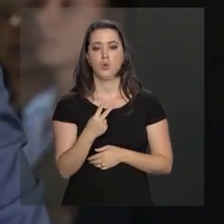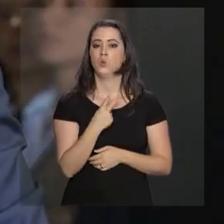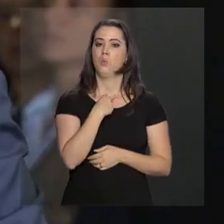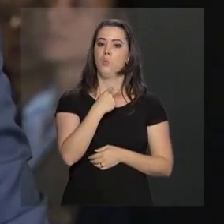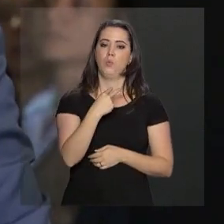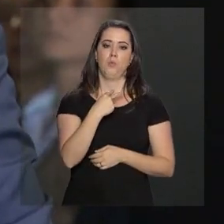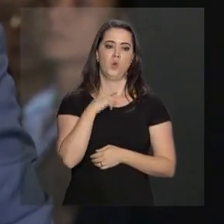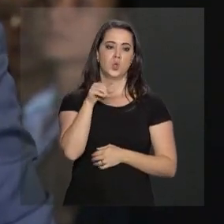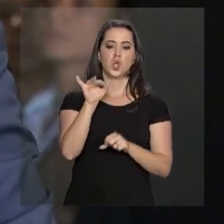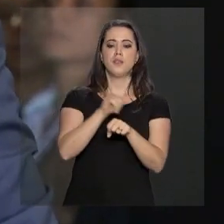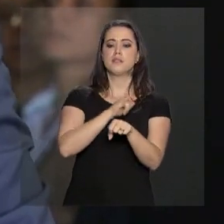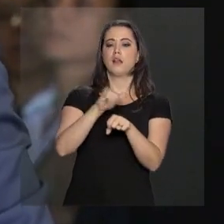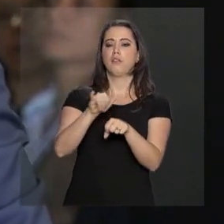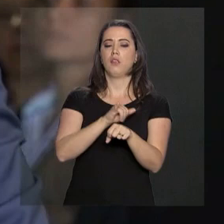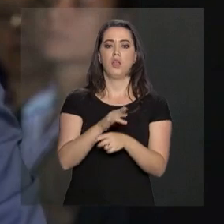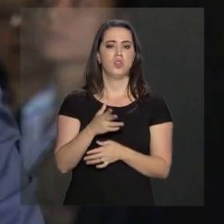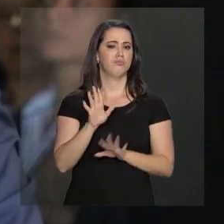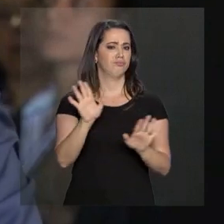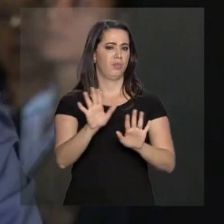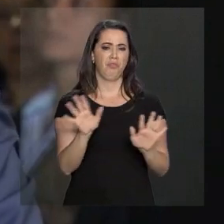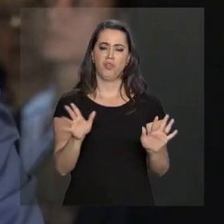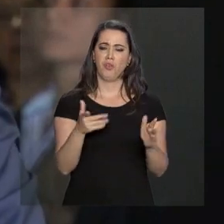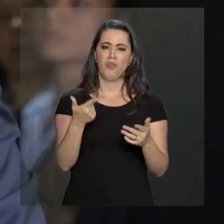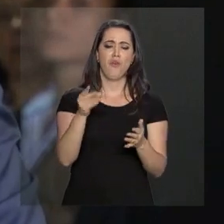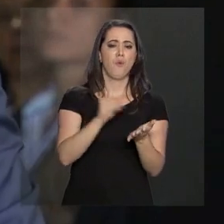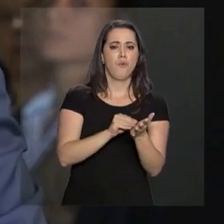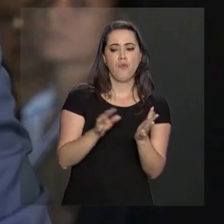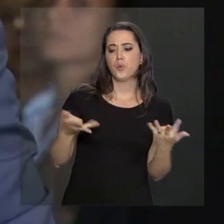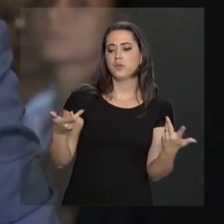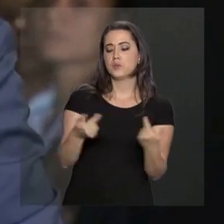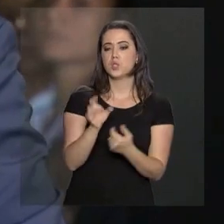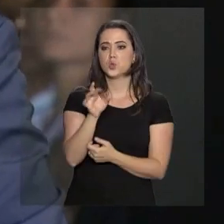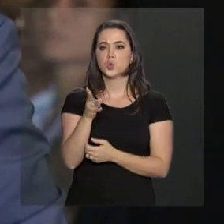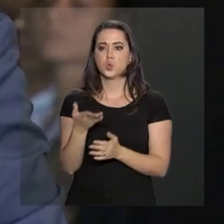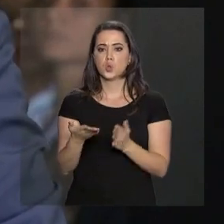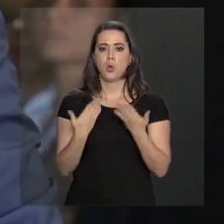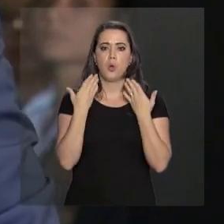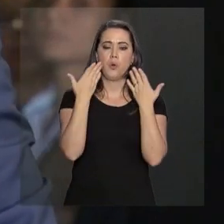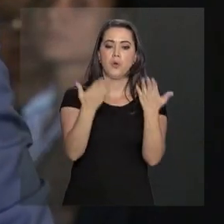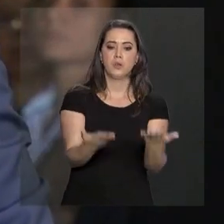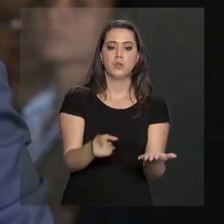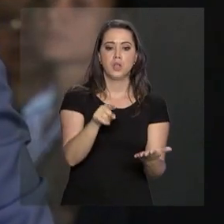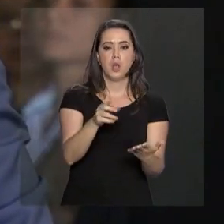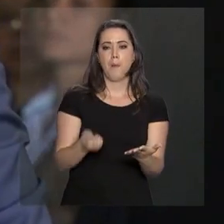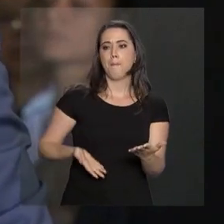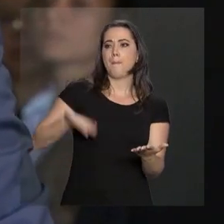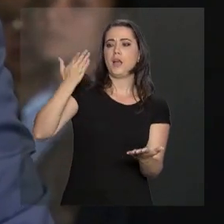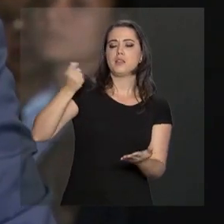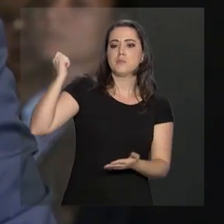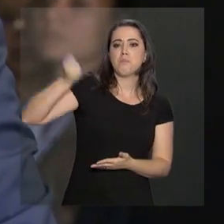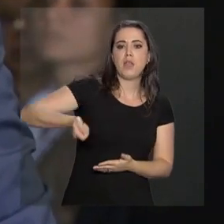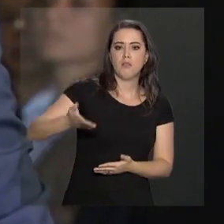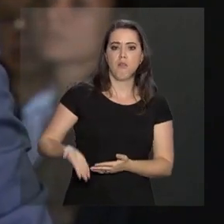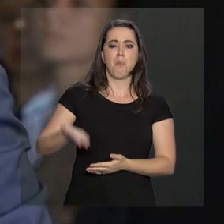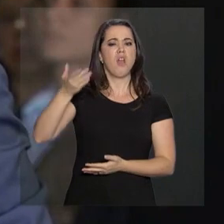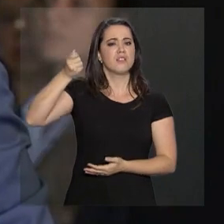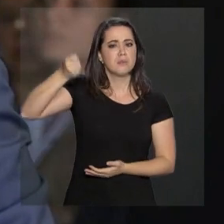aqui a estratégia, não muito eficaz, de somente elevar penas. Pretende-se,